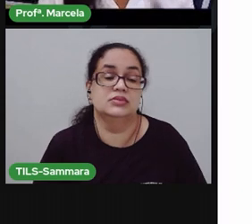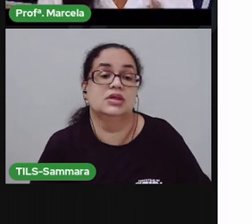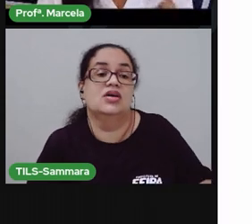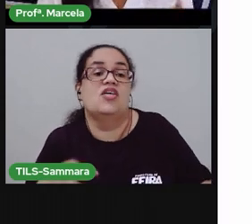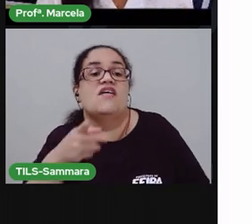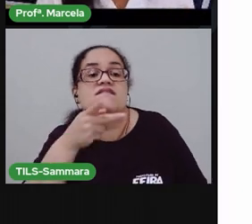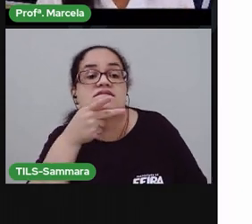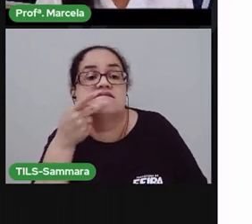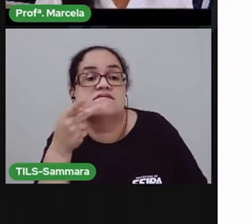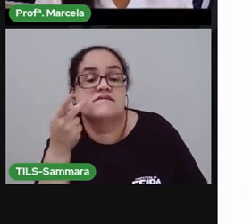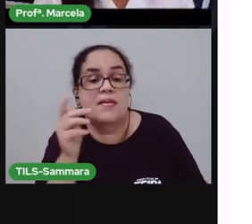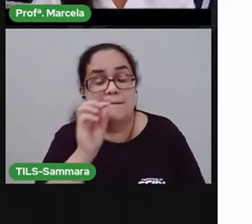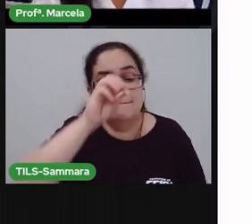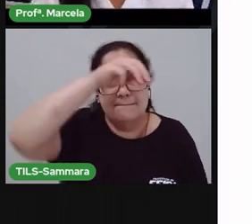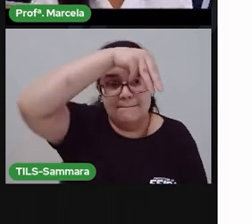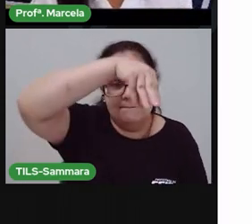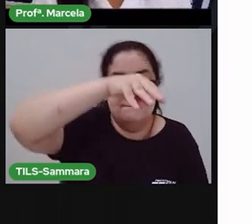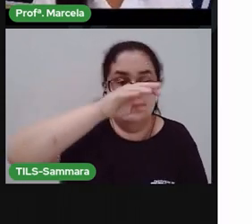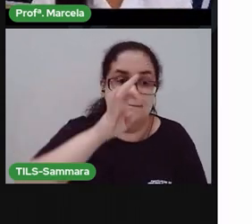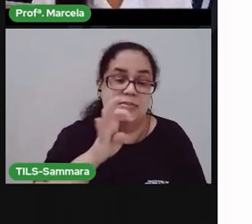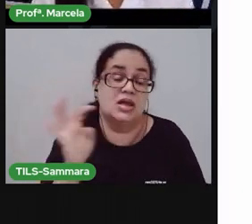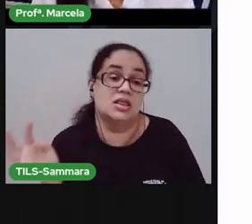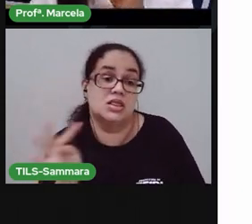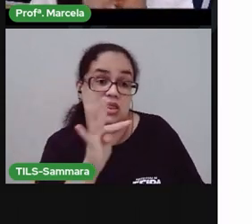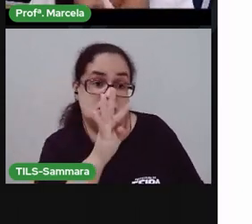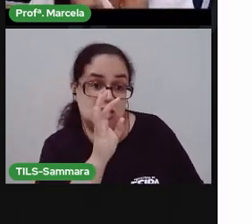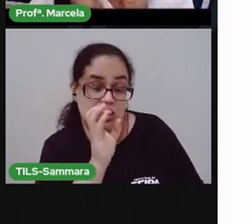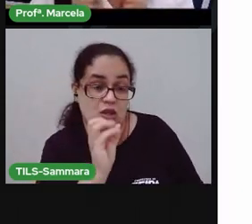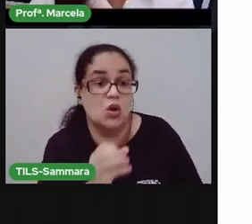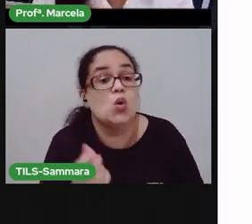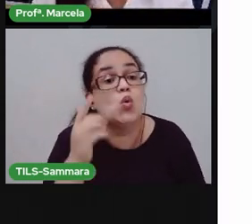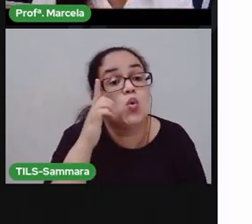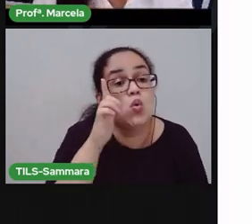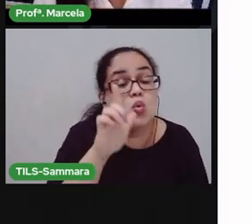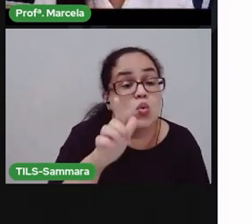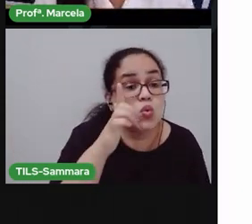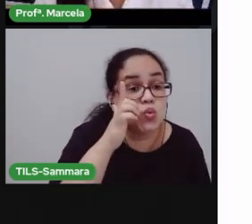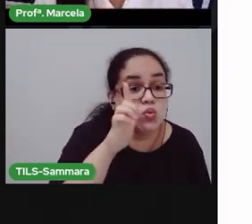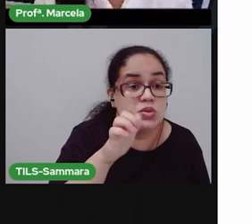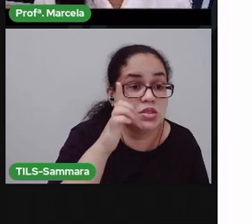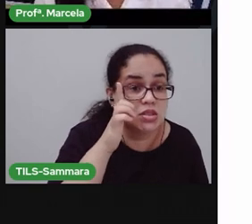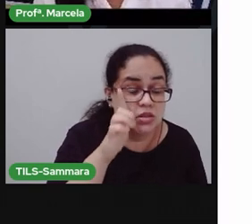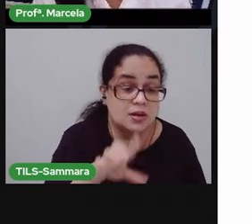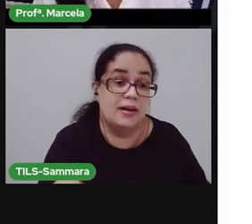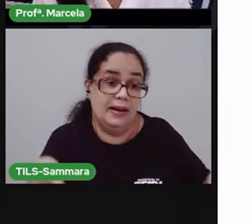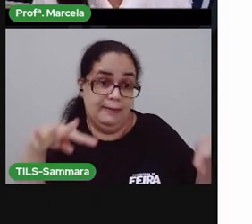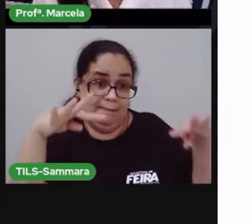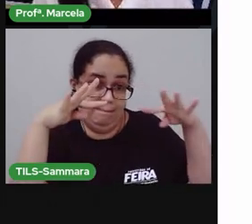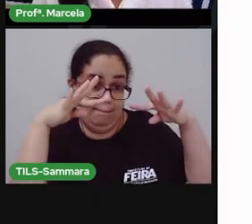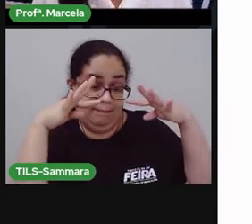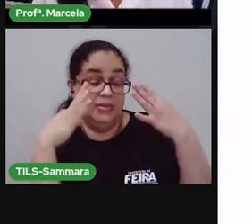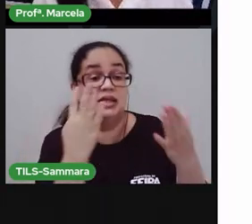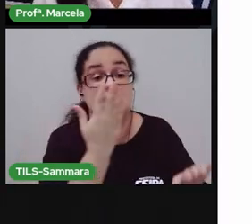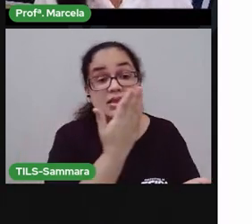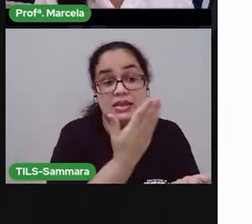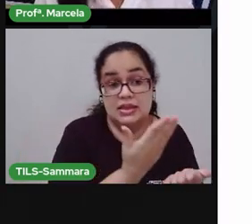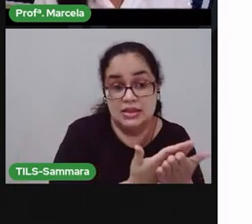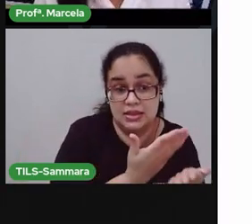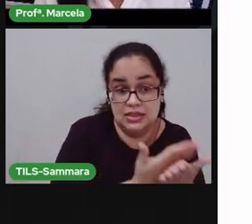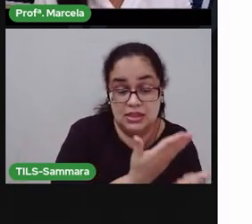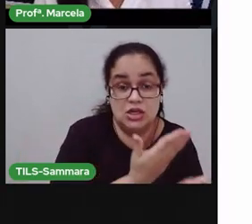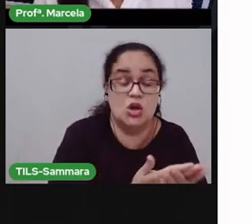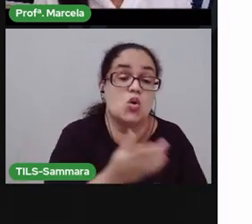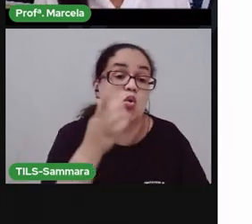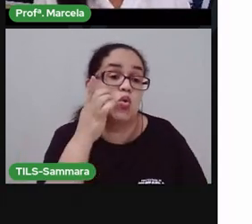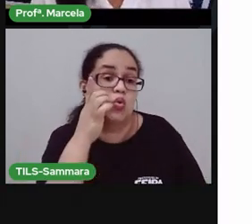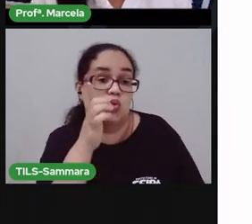Quem disse mento e tô, acertou. Prestou atenção na aula, conseguiu